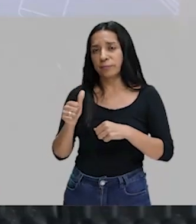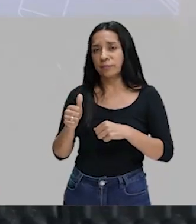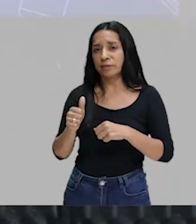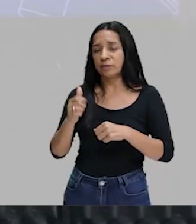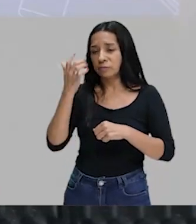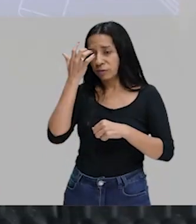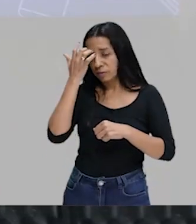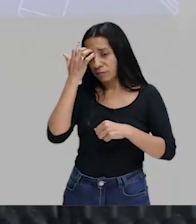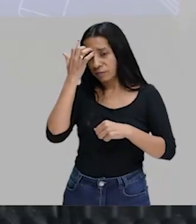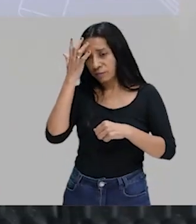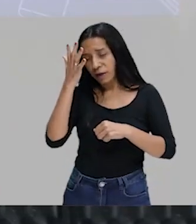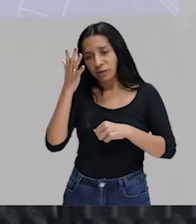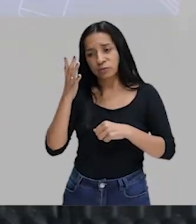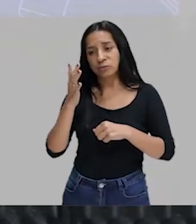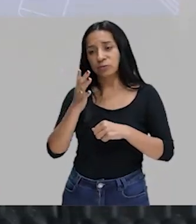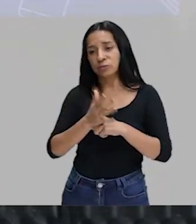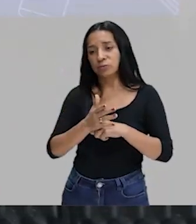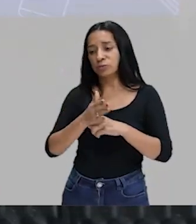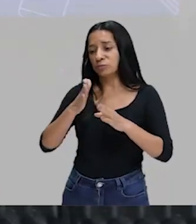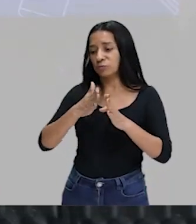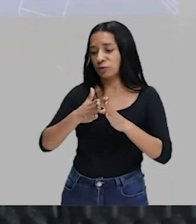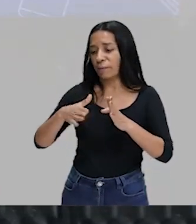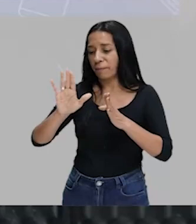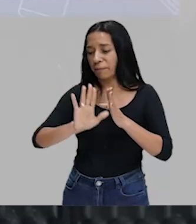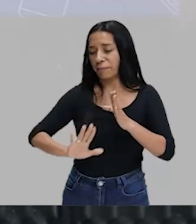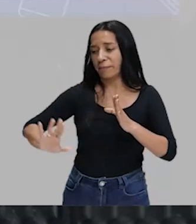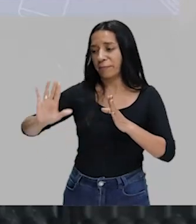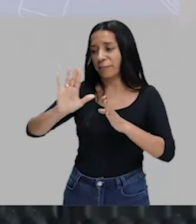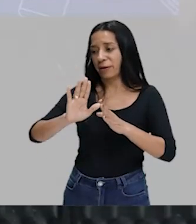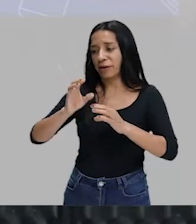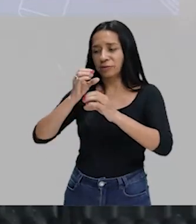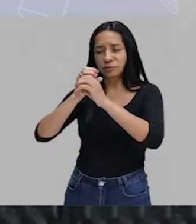da astronomia, certo? Quanto